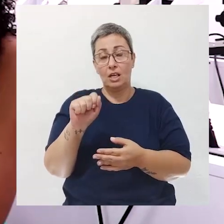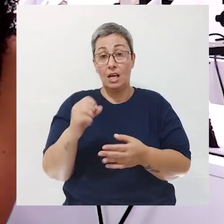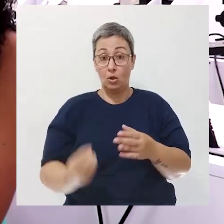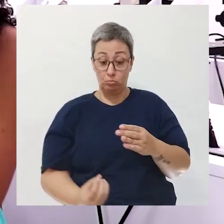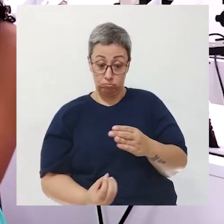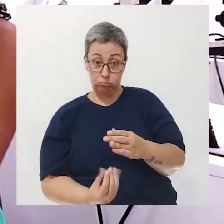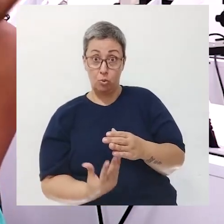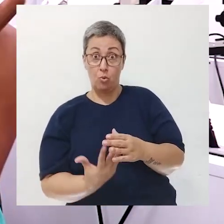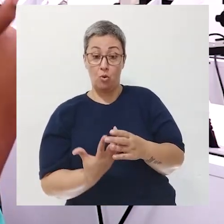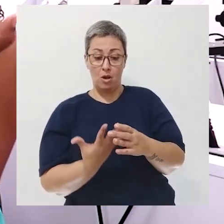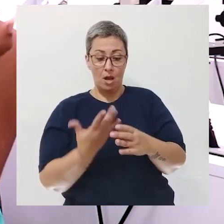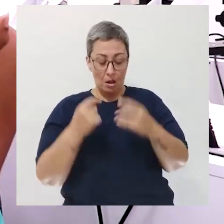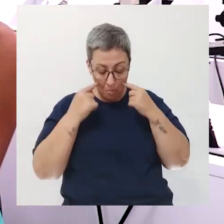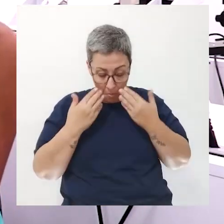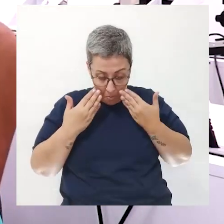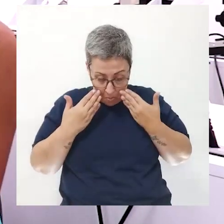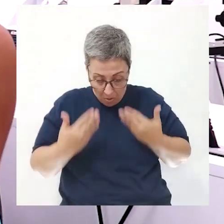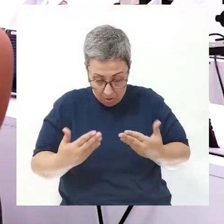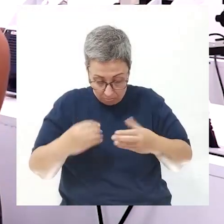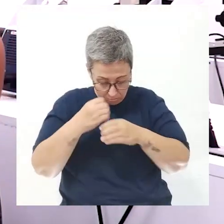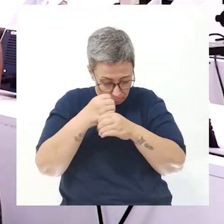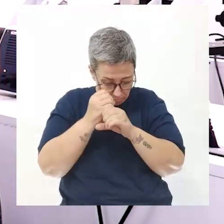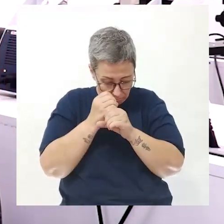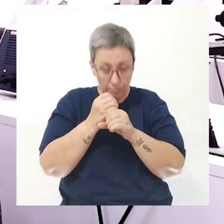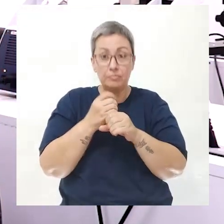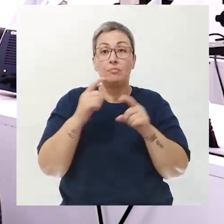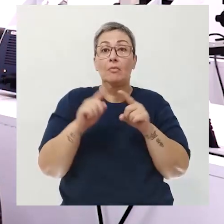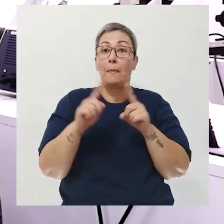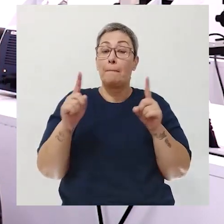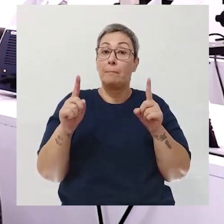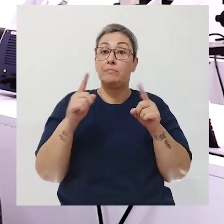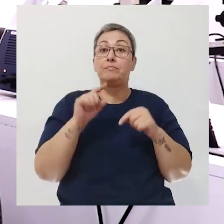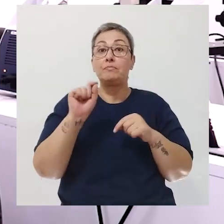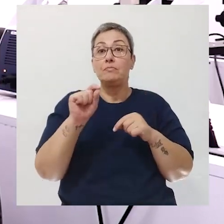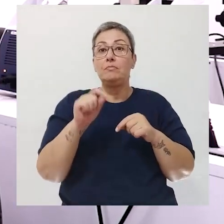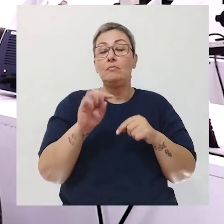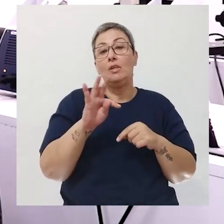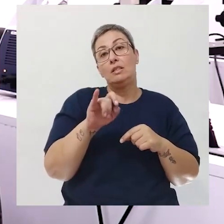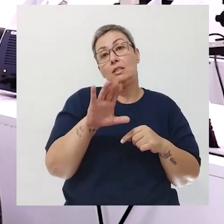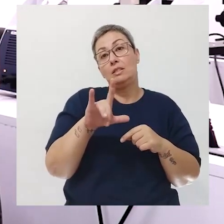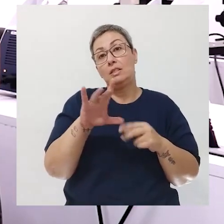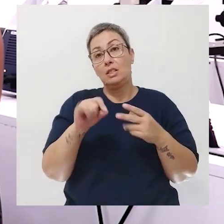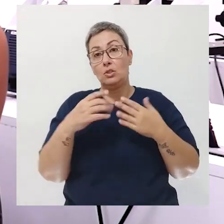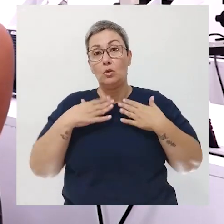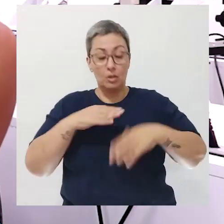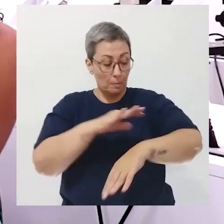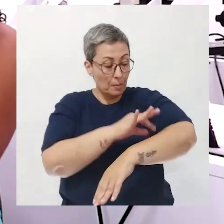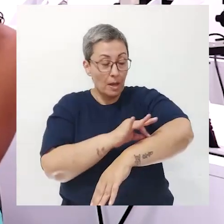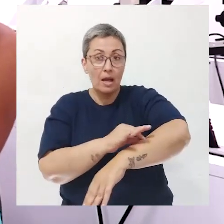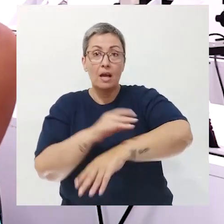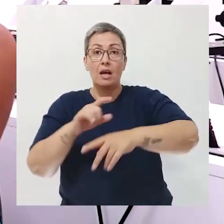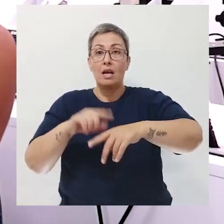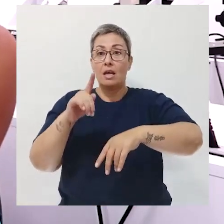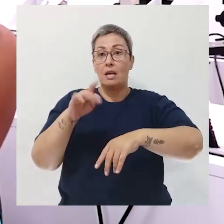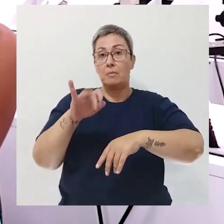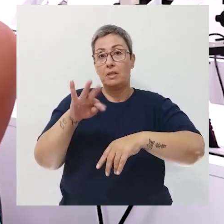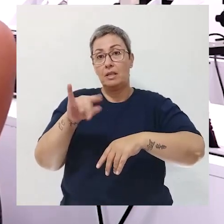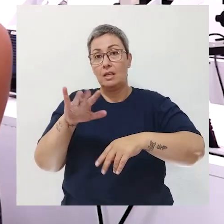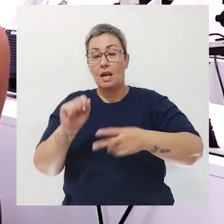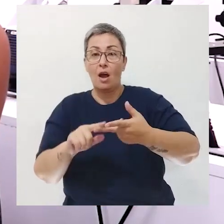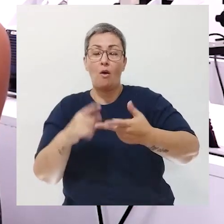e a luz vai atravessá-las. E a gente vai conseguir, então, observar. Então, para a observação de